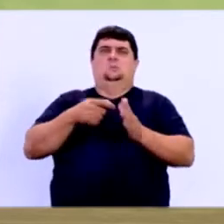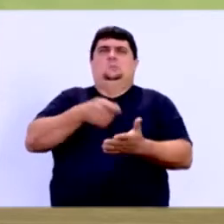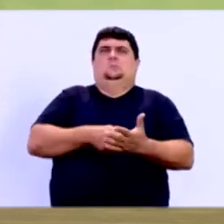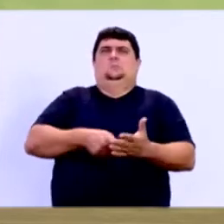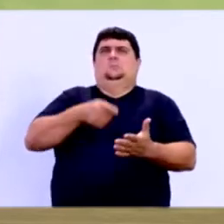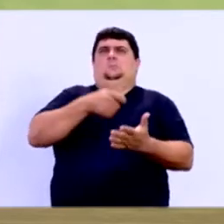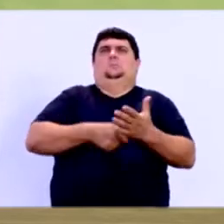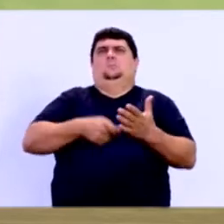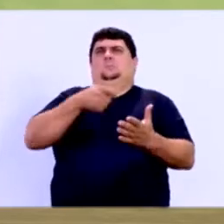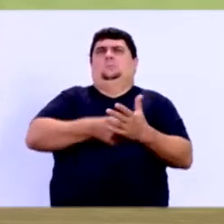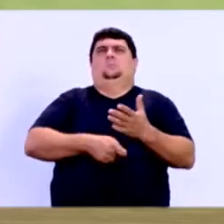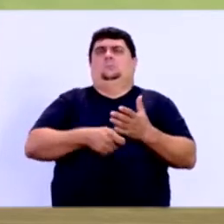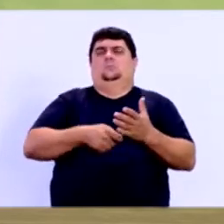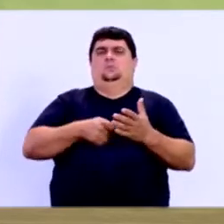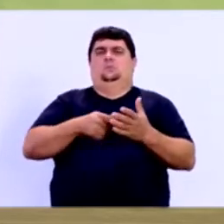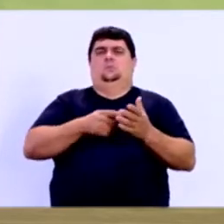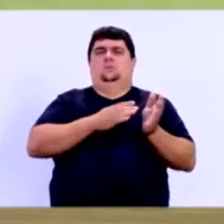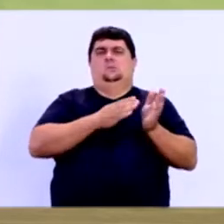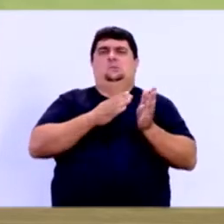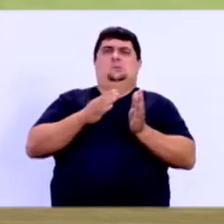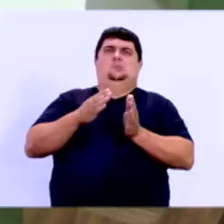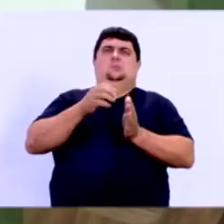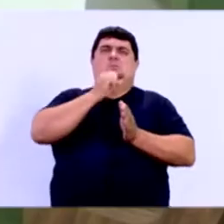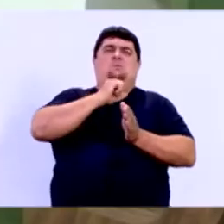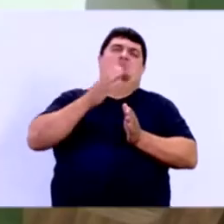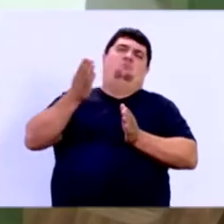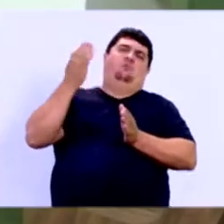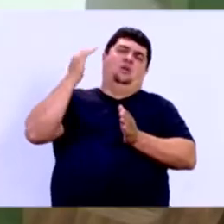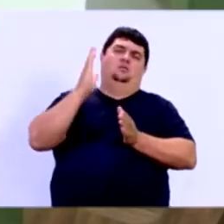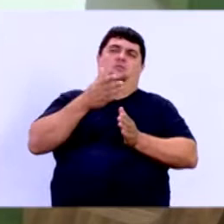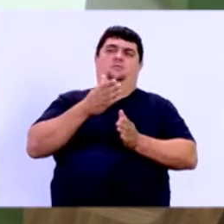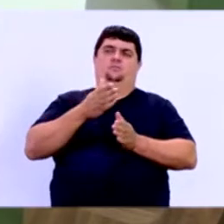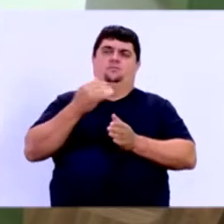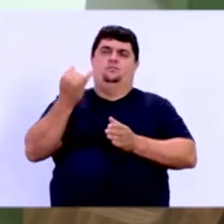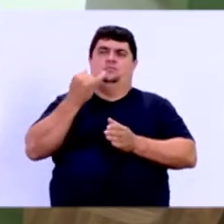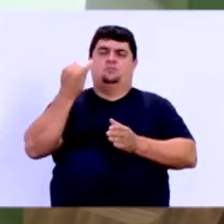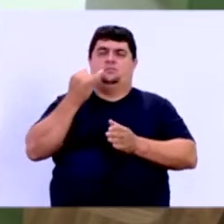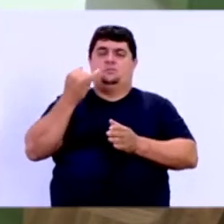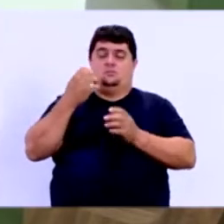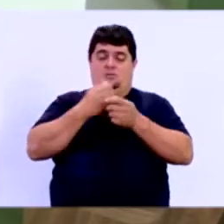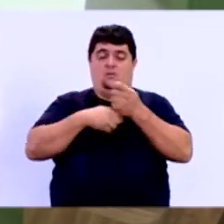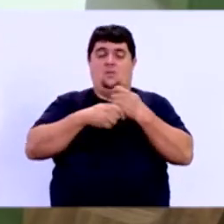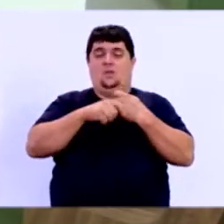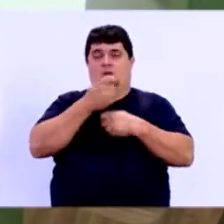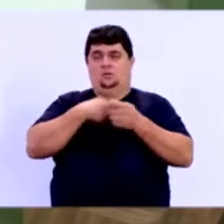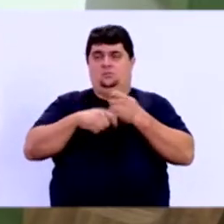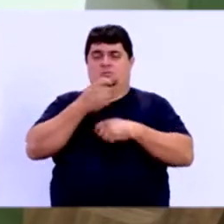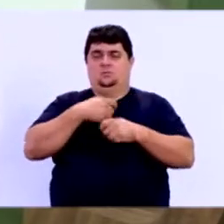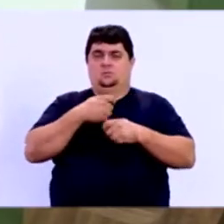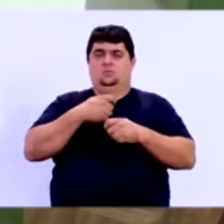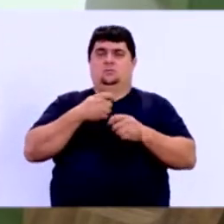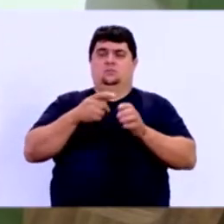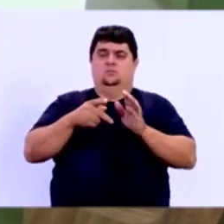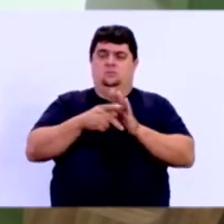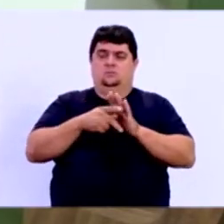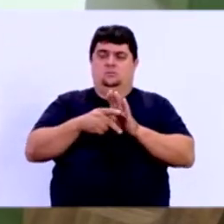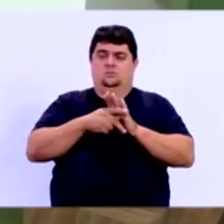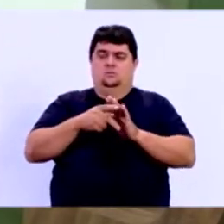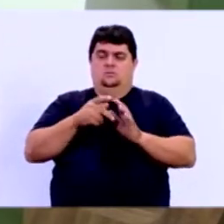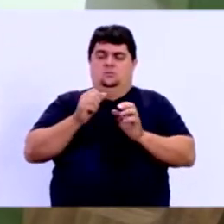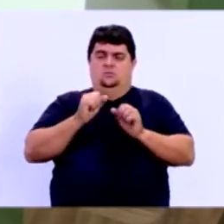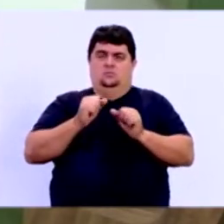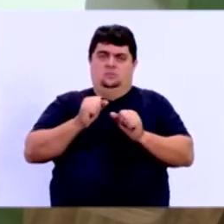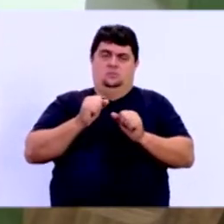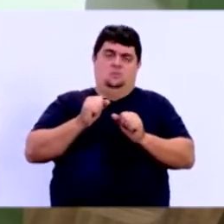ponto de se tornar uma coisa ultrapassada. Legal, então é importante, né, que o administrador, que o gestor de uma organização, que o dirigente